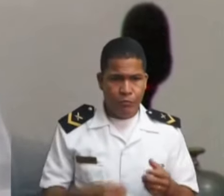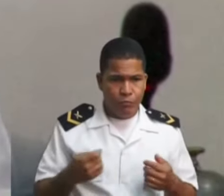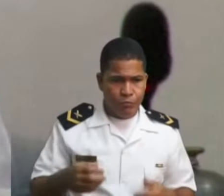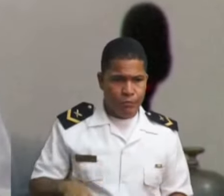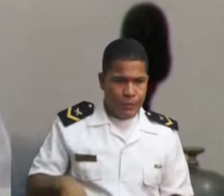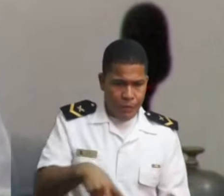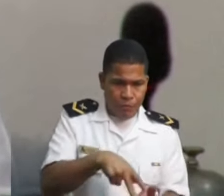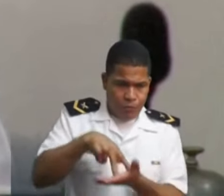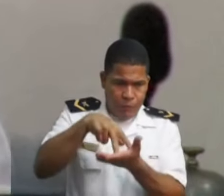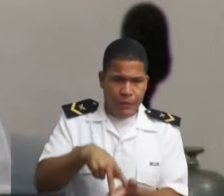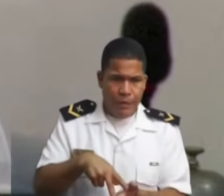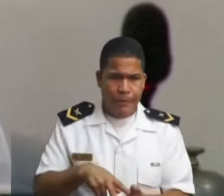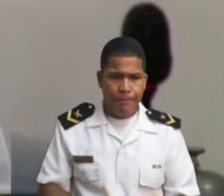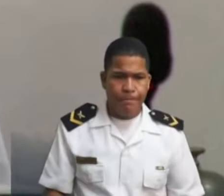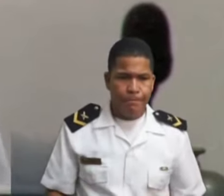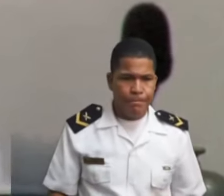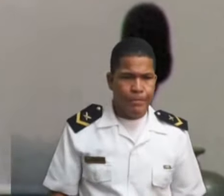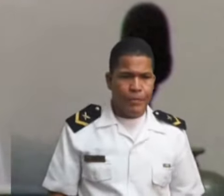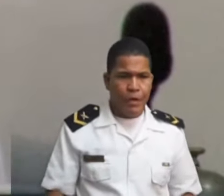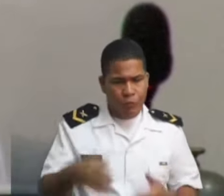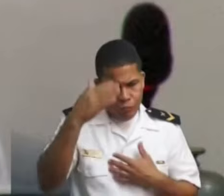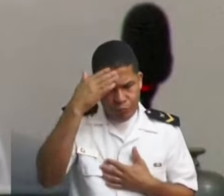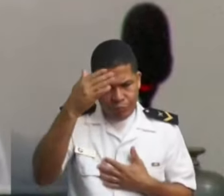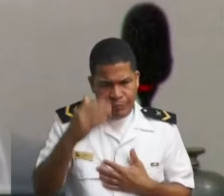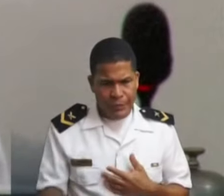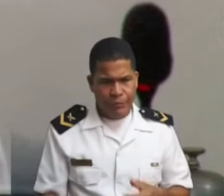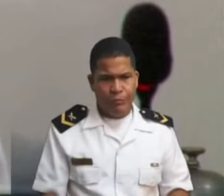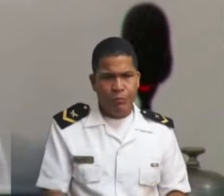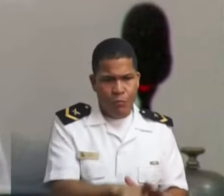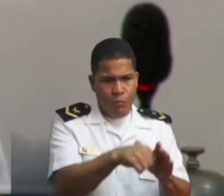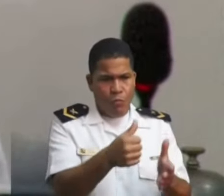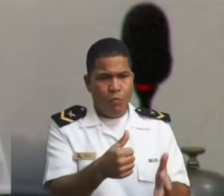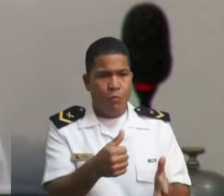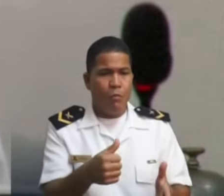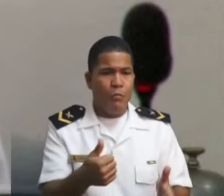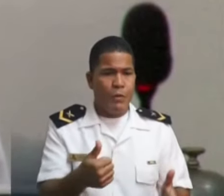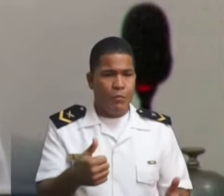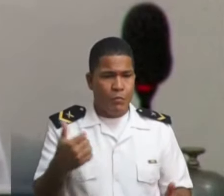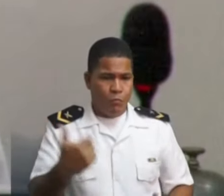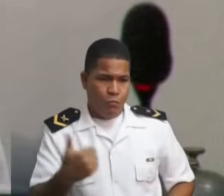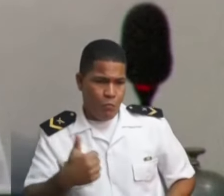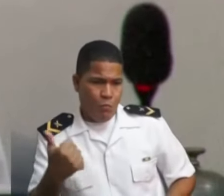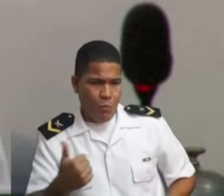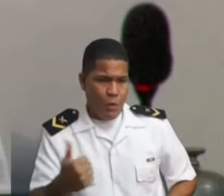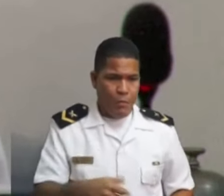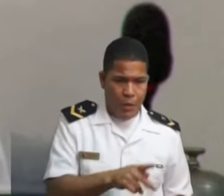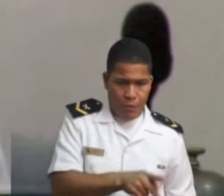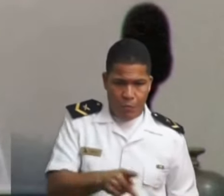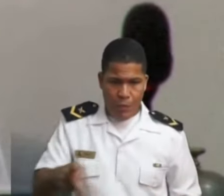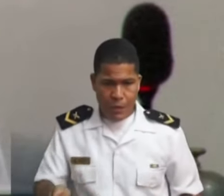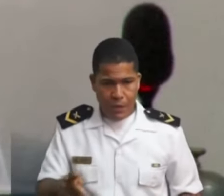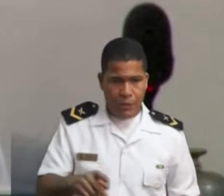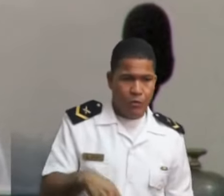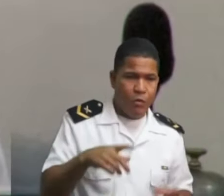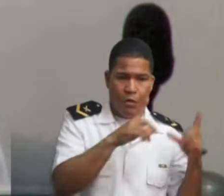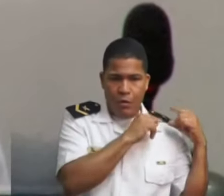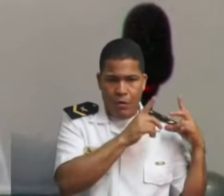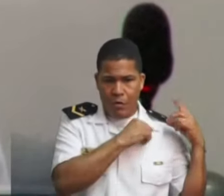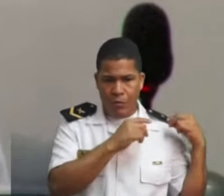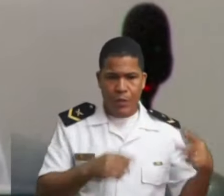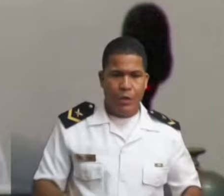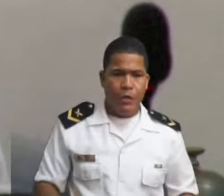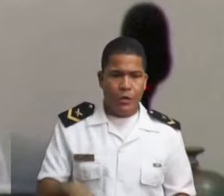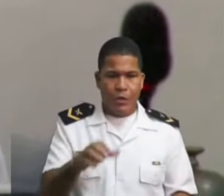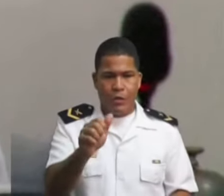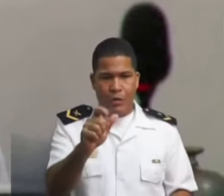contra-almirante Adalberto Nunes. Sob esse prisma, o Tribunal Marítimo empresta importante espaço ao